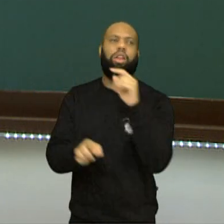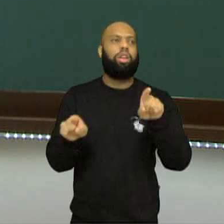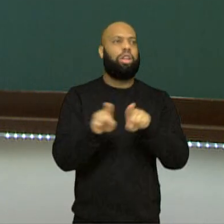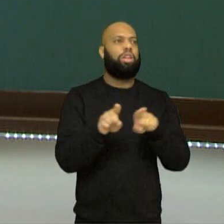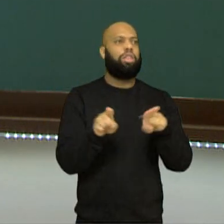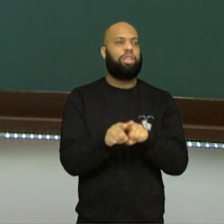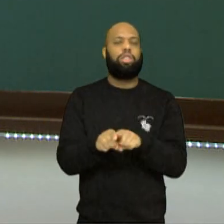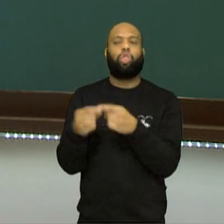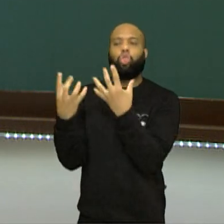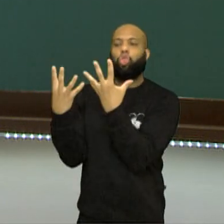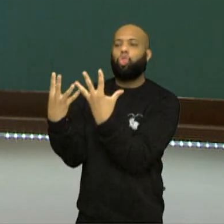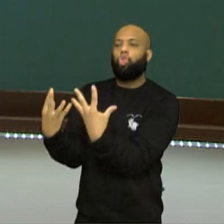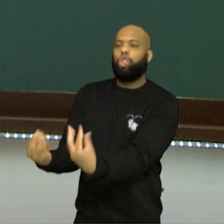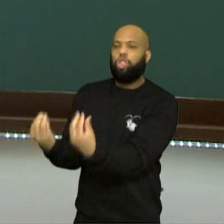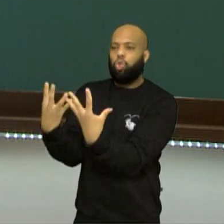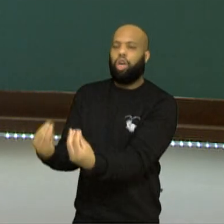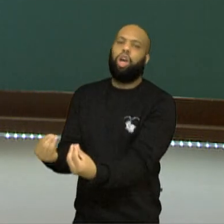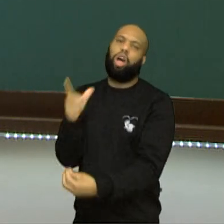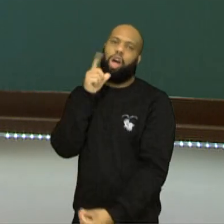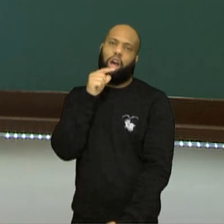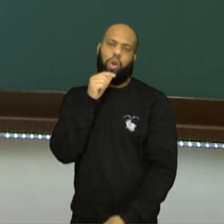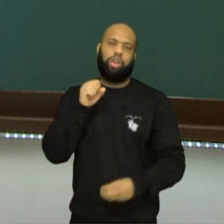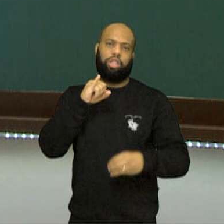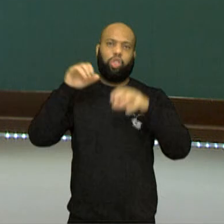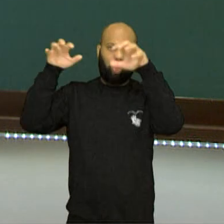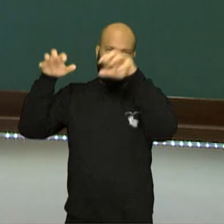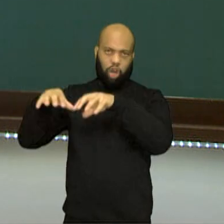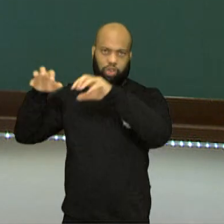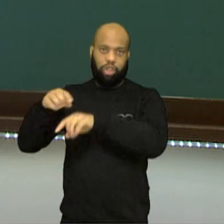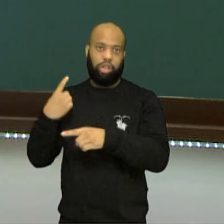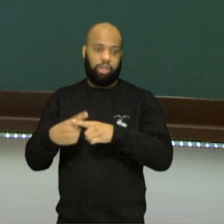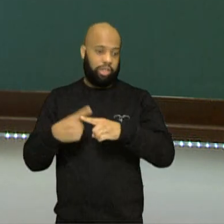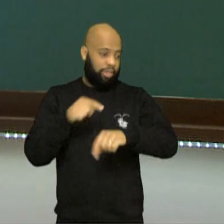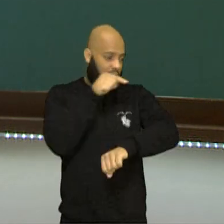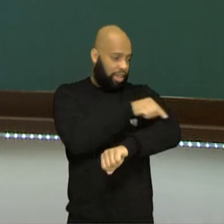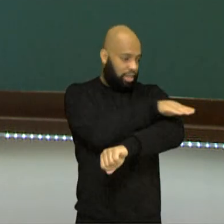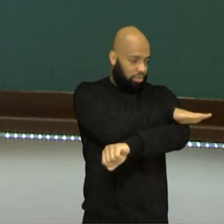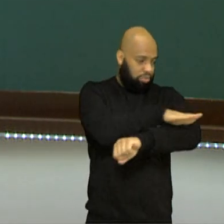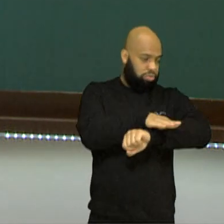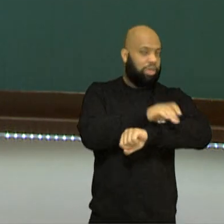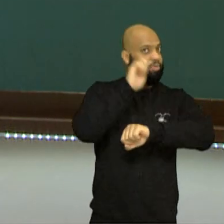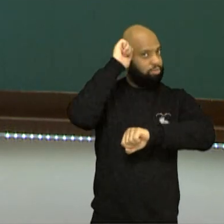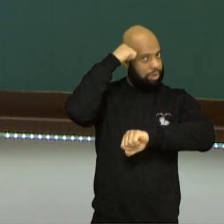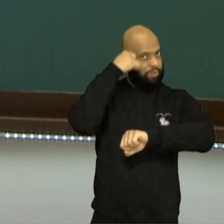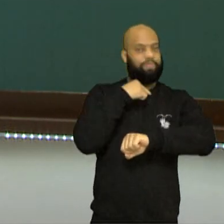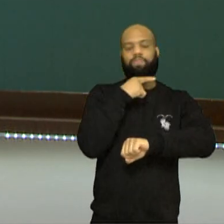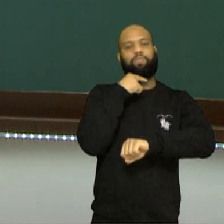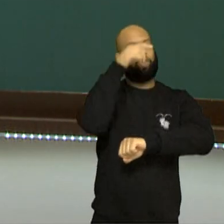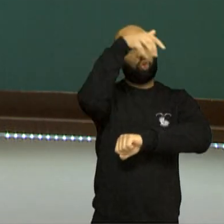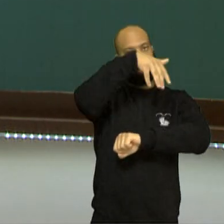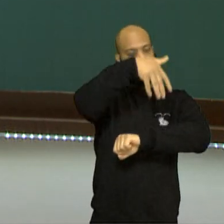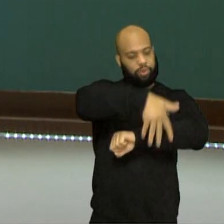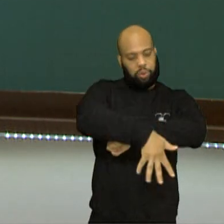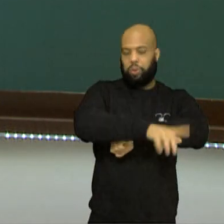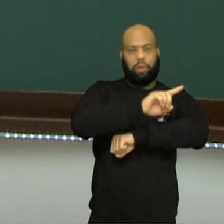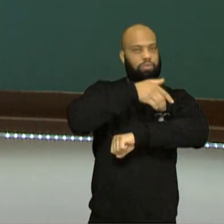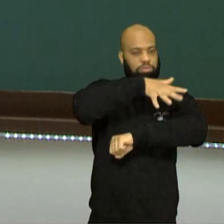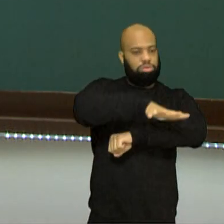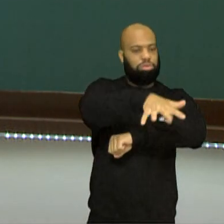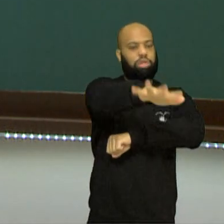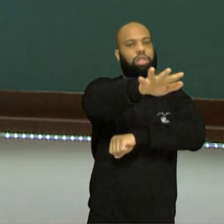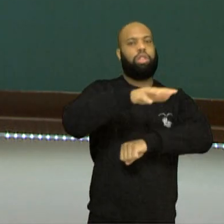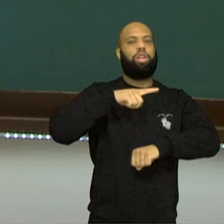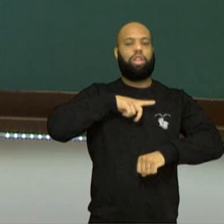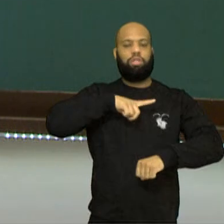possa absorver essa água, já que esse asfalto, essa pavimentação está impedindo que essa água seja